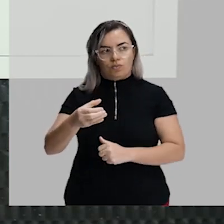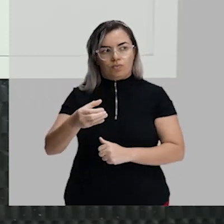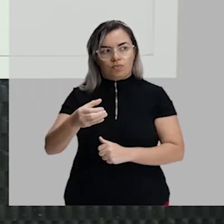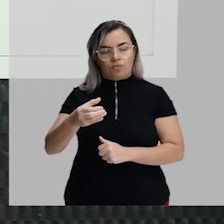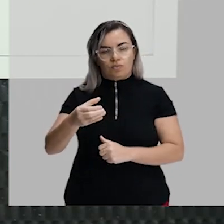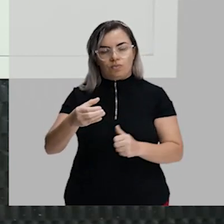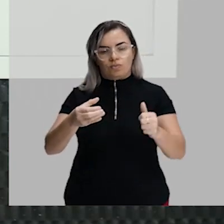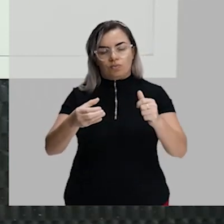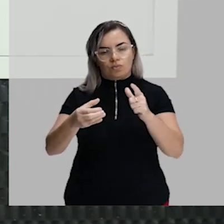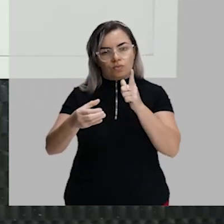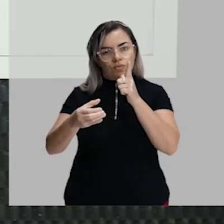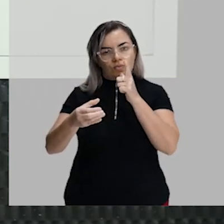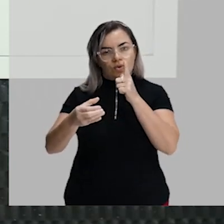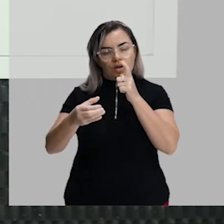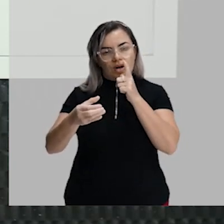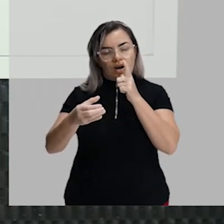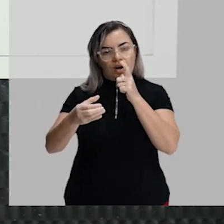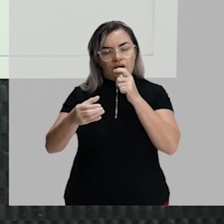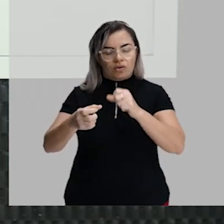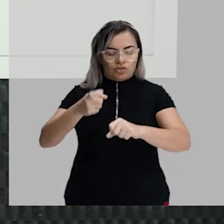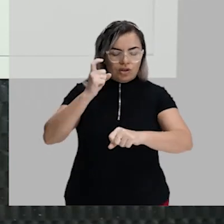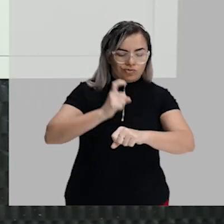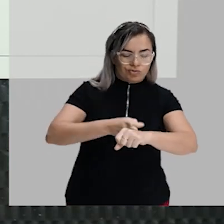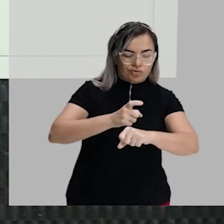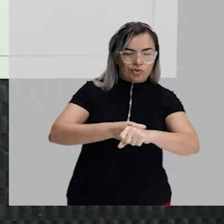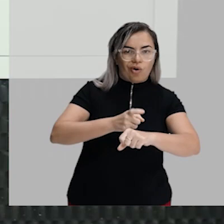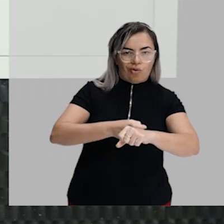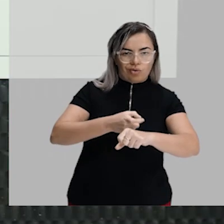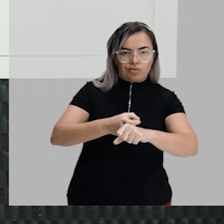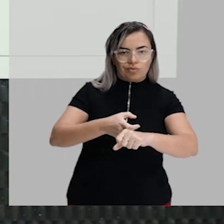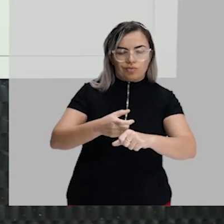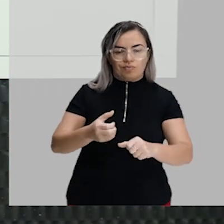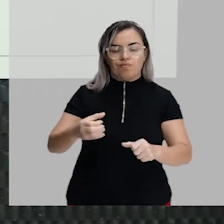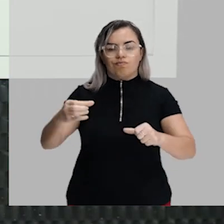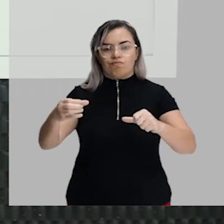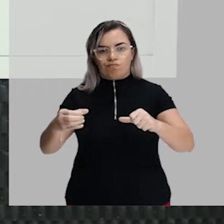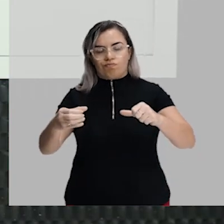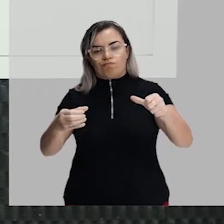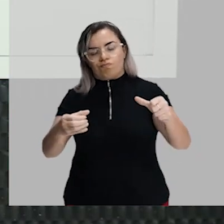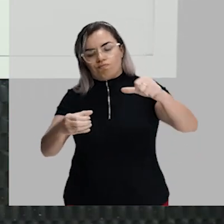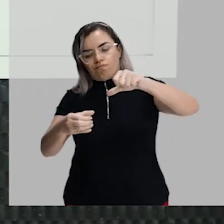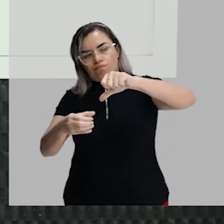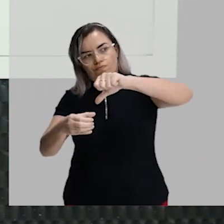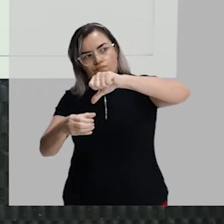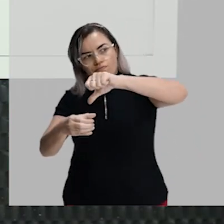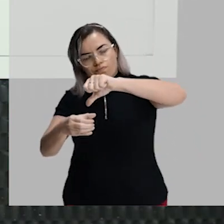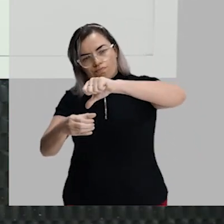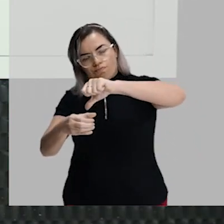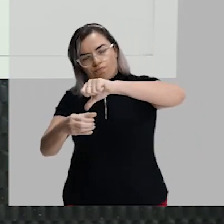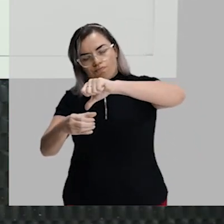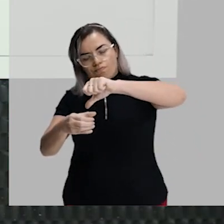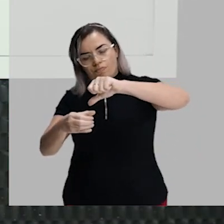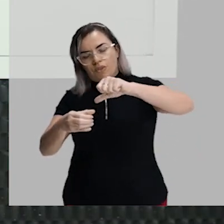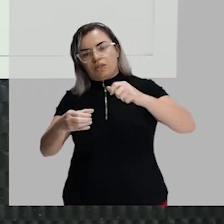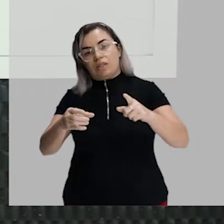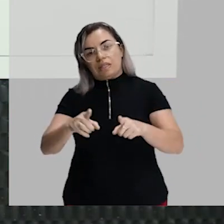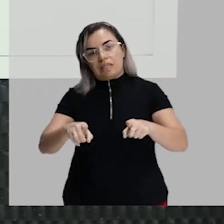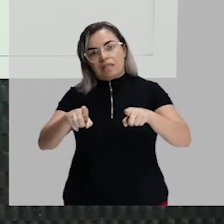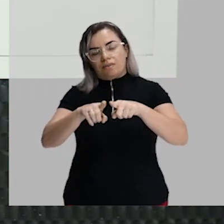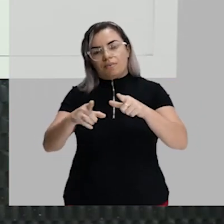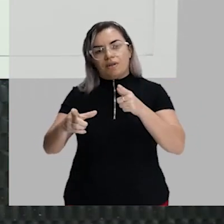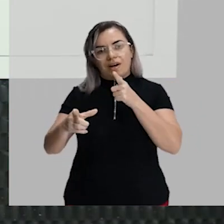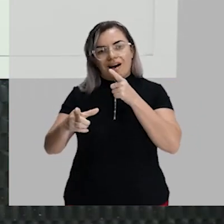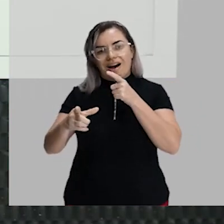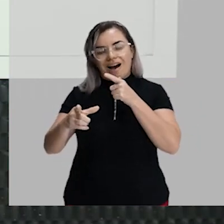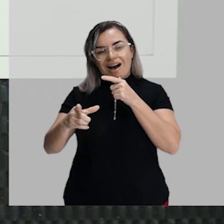que é a própria água no estado sólido, certo? E a água aqui no